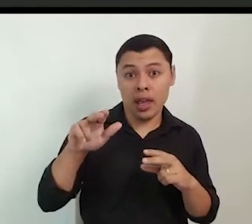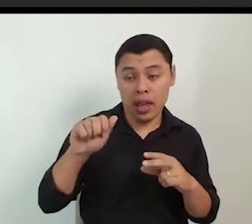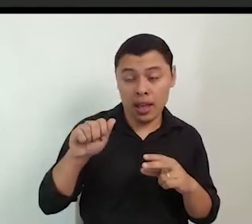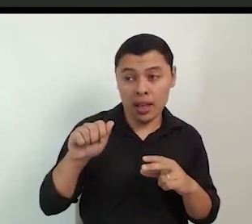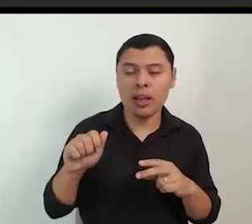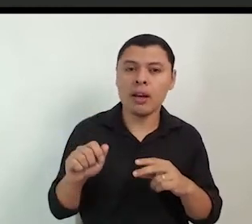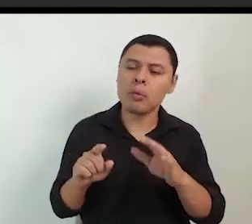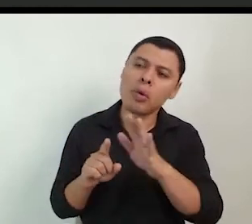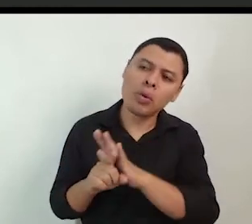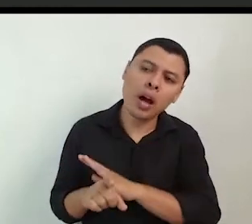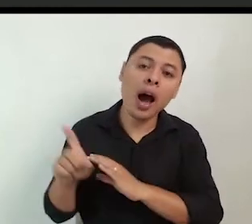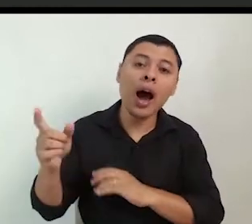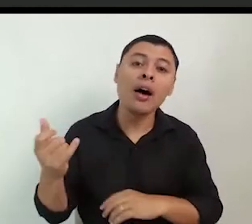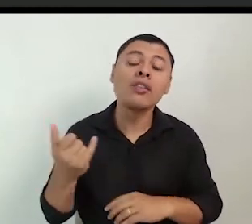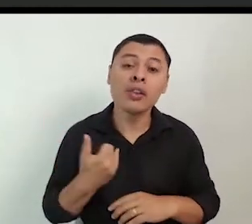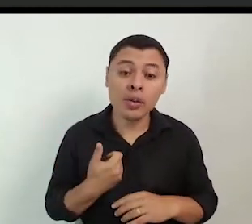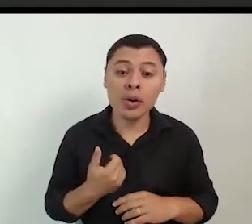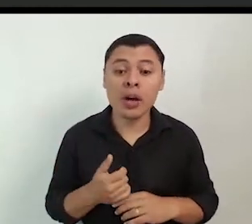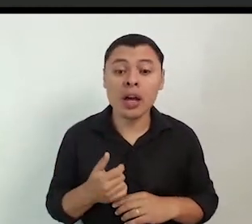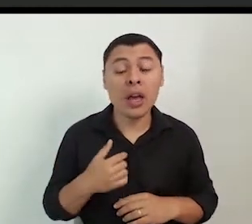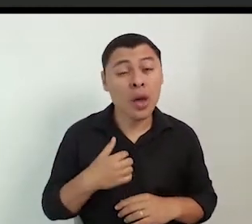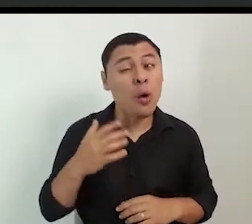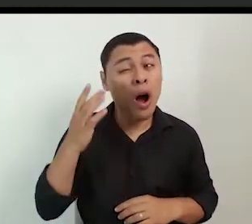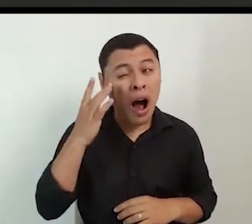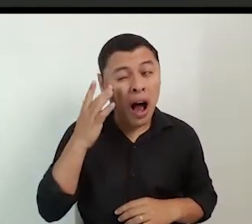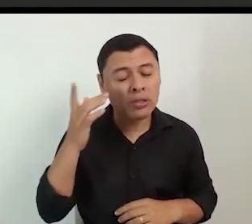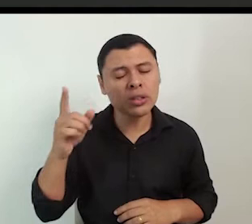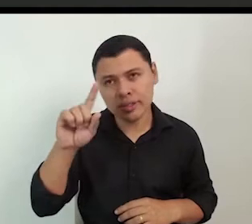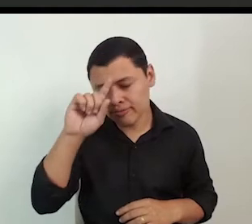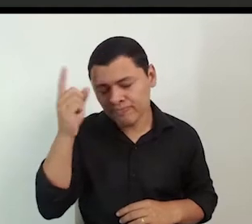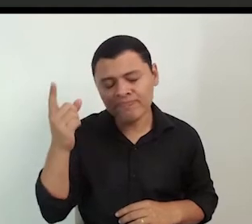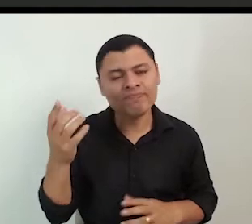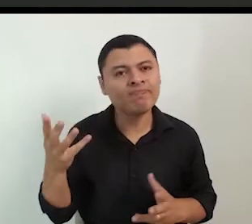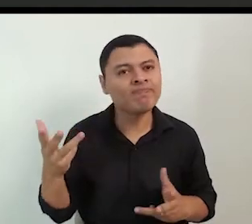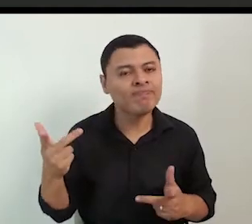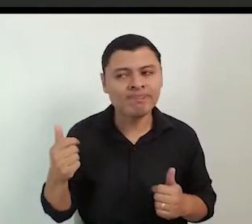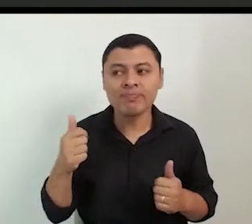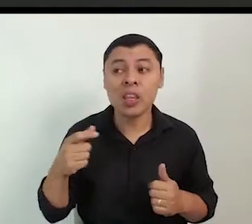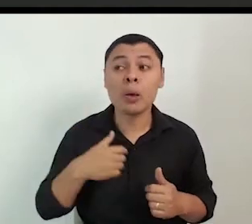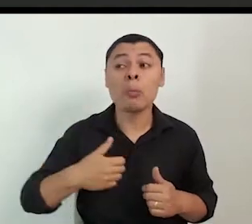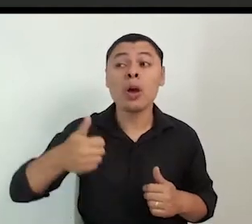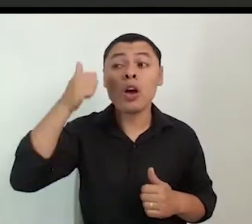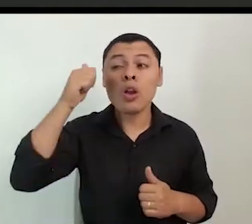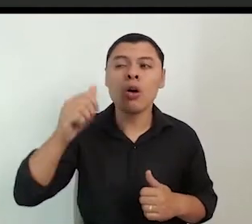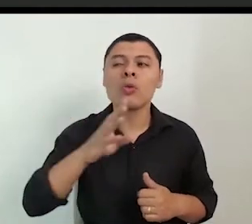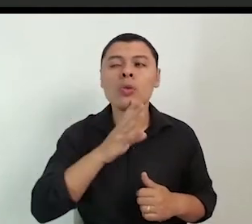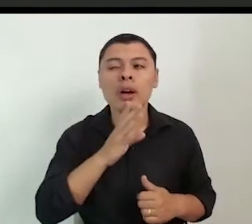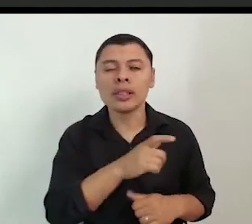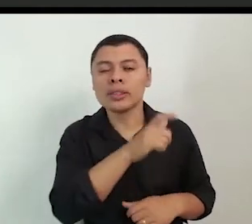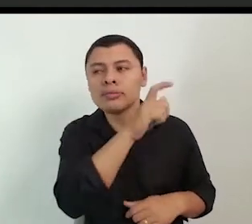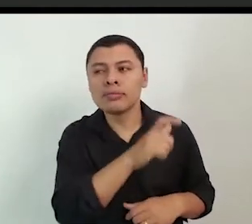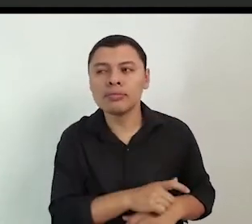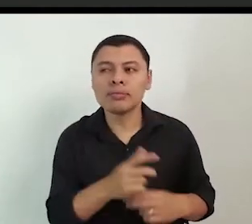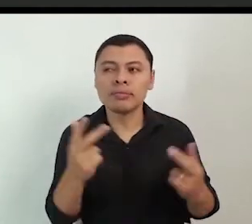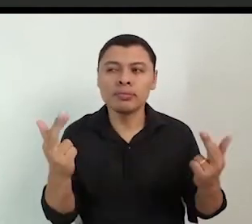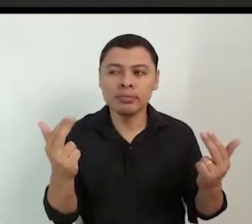mim: eu acho que a ideia é brilhante, inclusive eu vou te indicar uma pessoa que tem um foco muito parecido